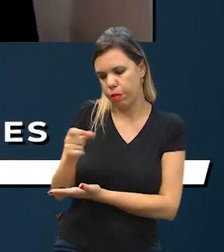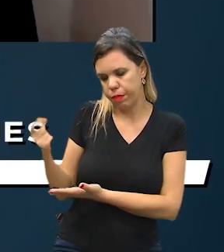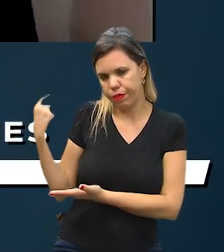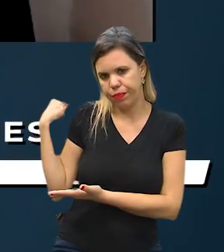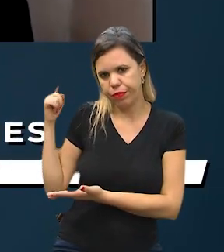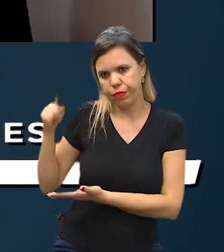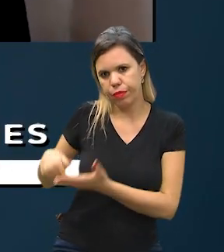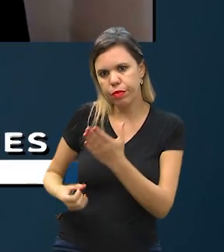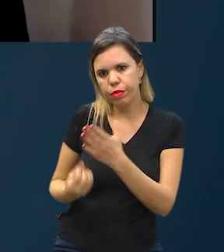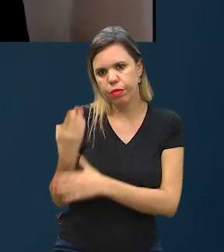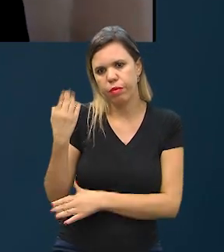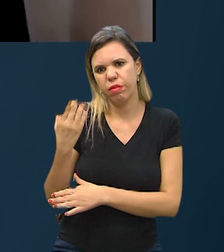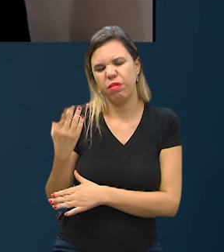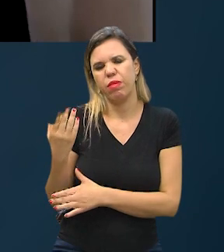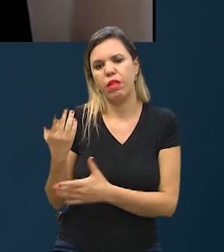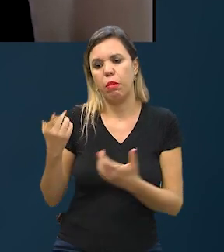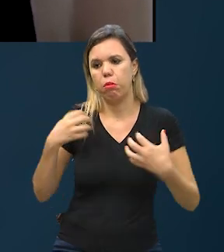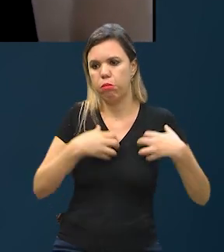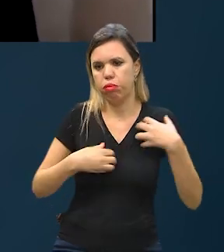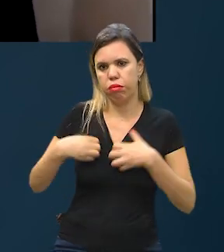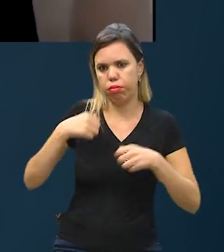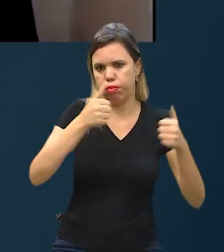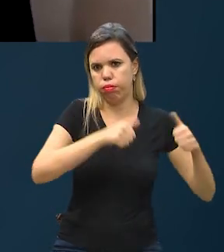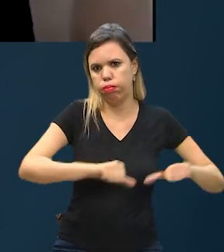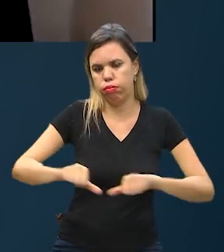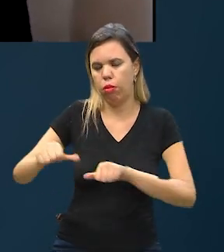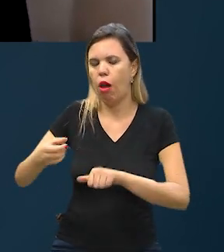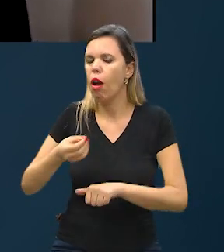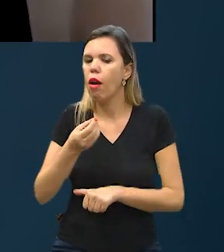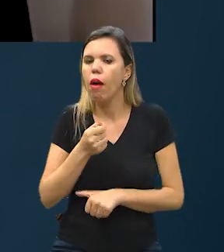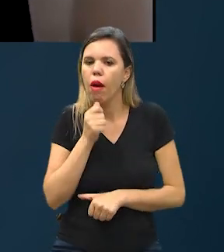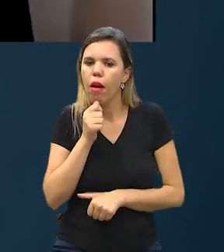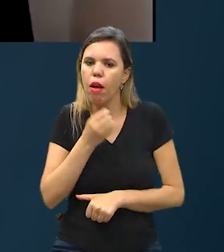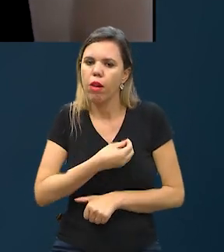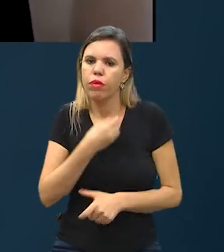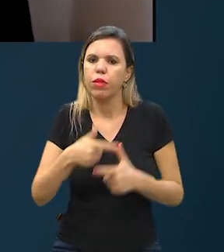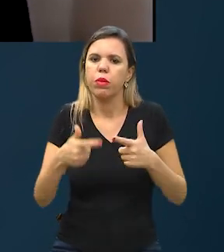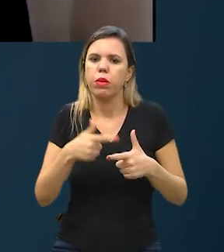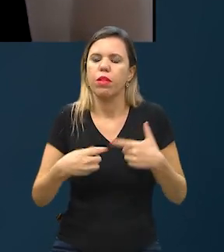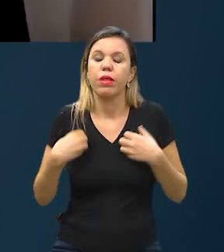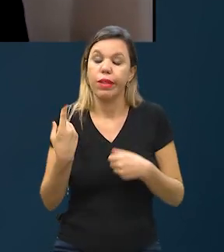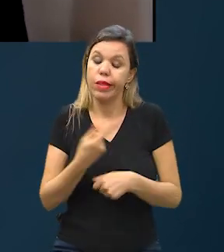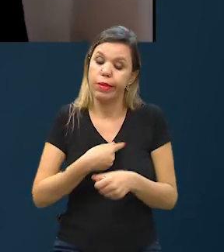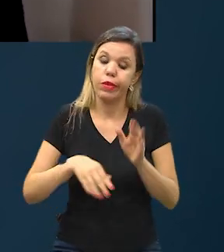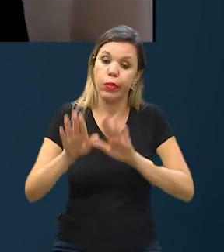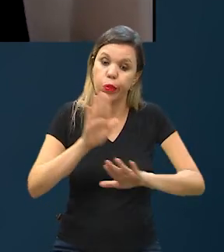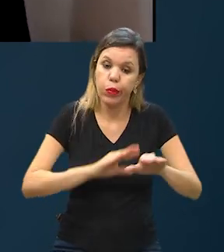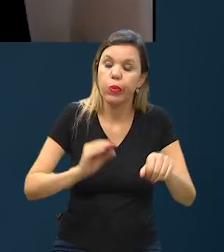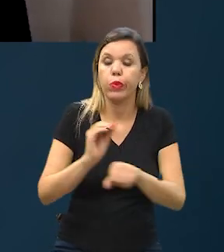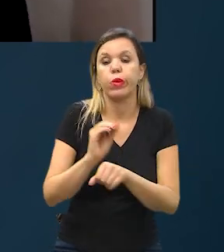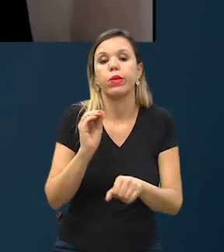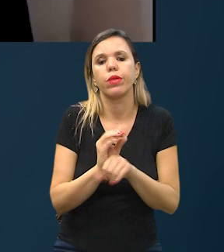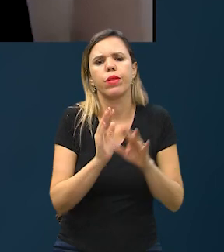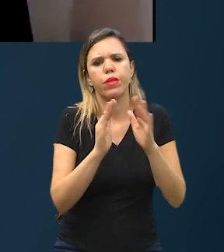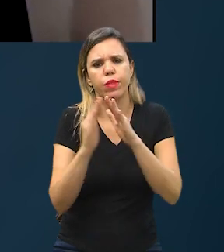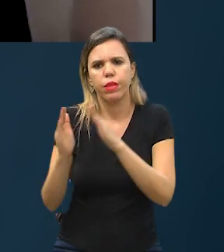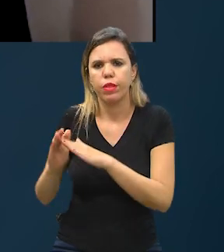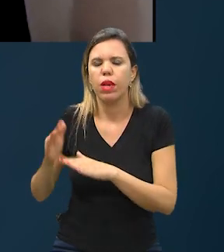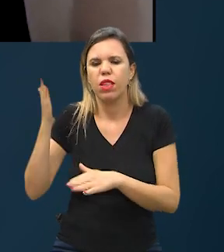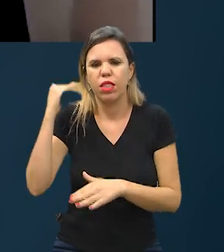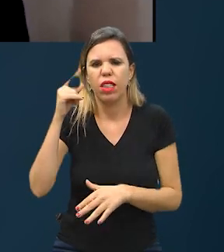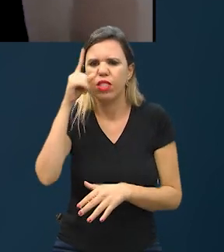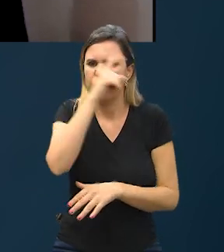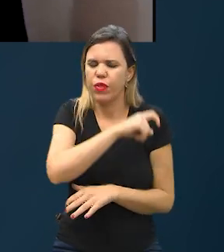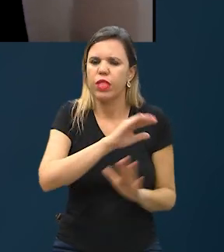né? Que foi aquele apocalipse que a gente ainda está vivendo e tem que se cuidar, tem que tentar ficar em casa. Eu sei que na quebrada é